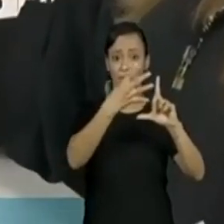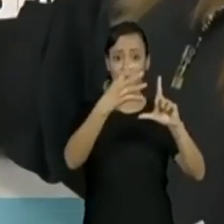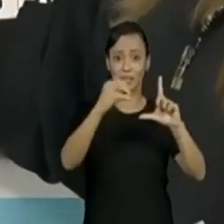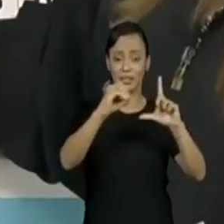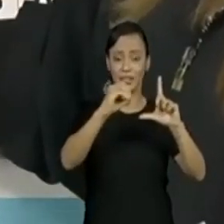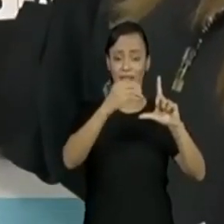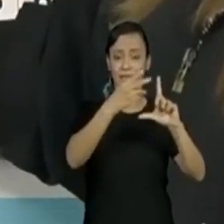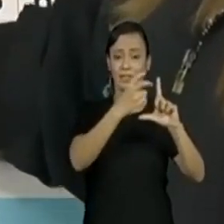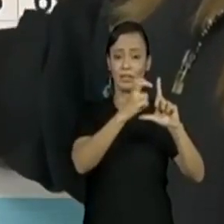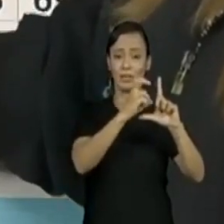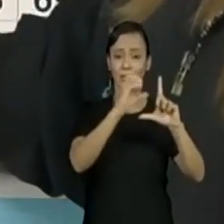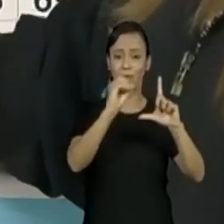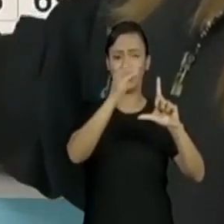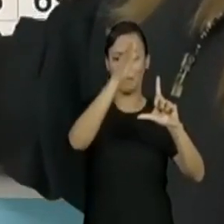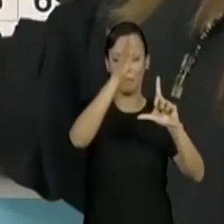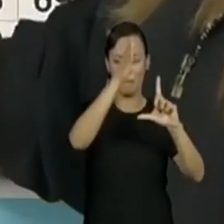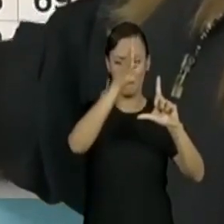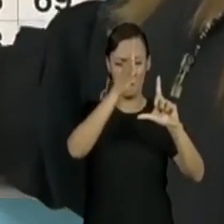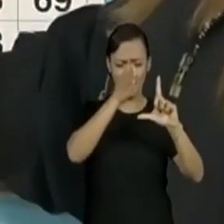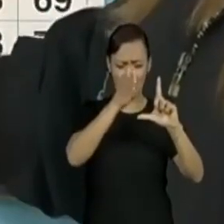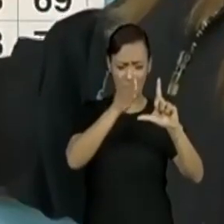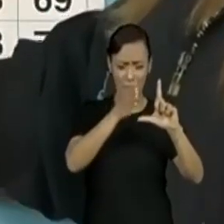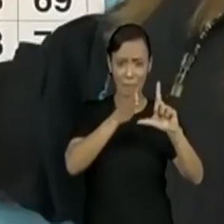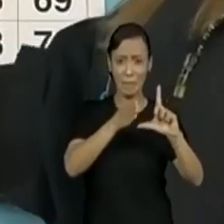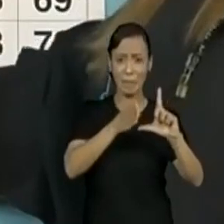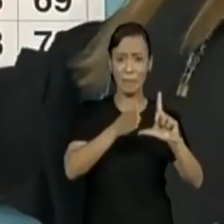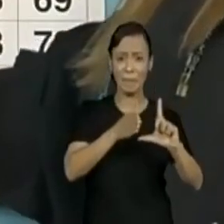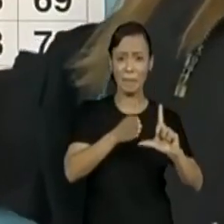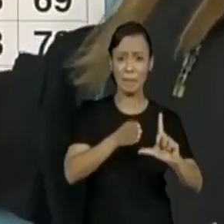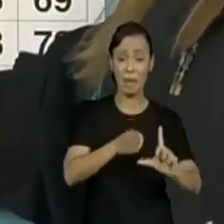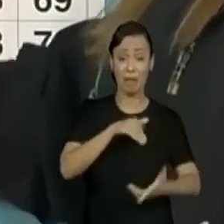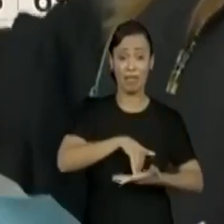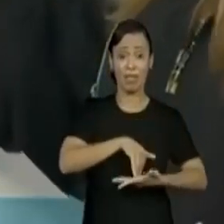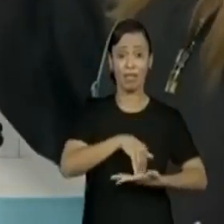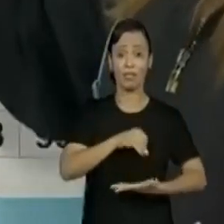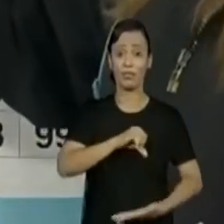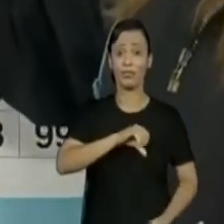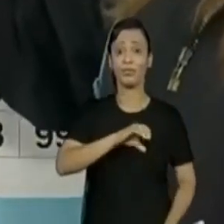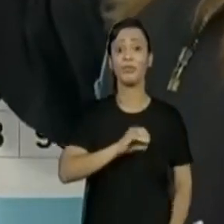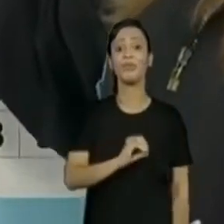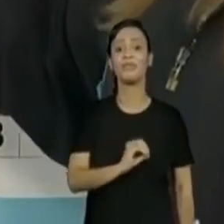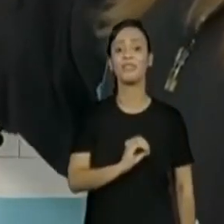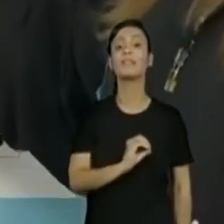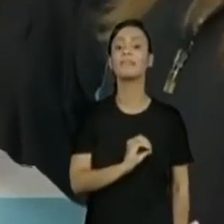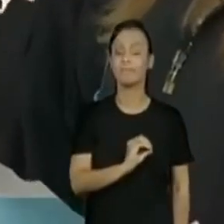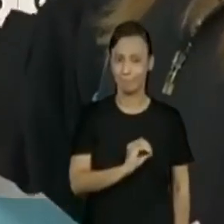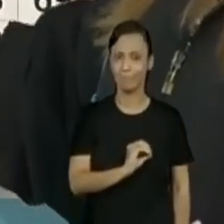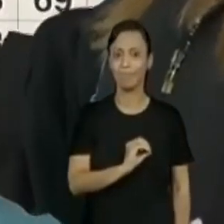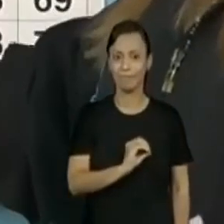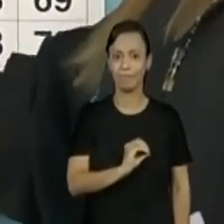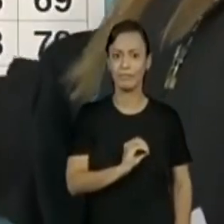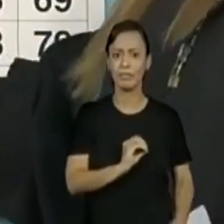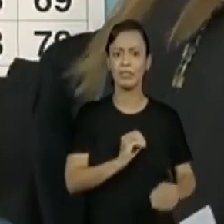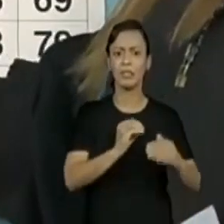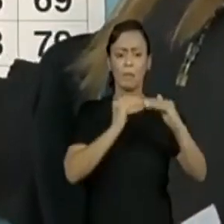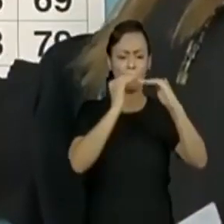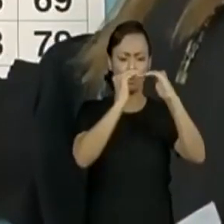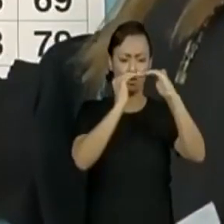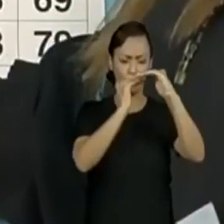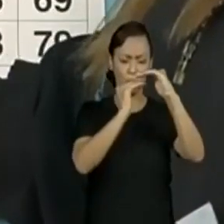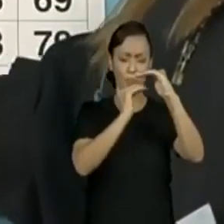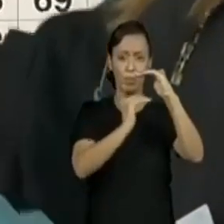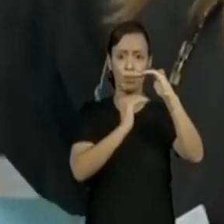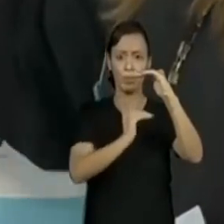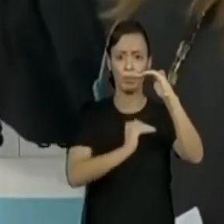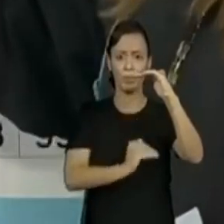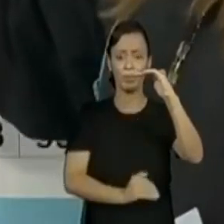60, 70, 80, 90. Temos aqui uma regularidade? Temos sim.